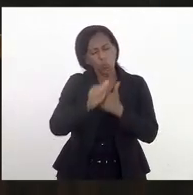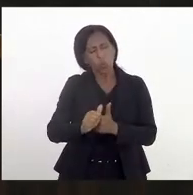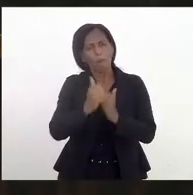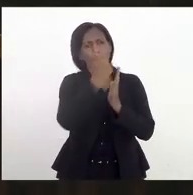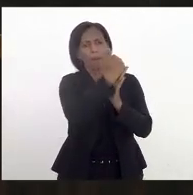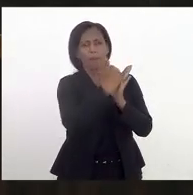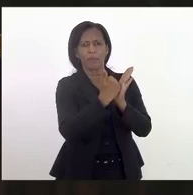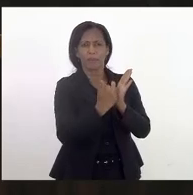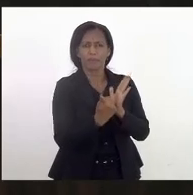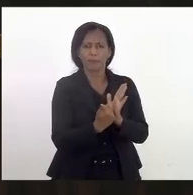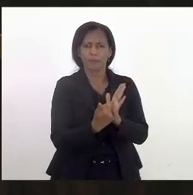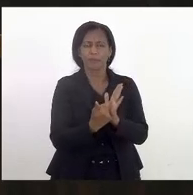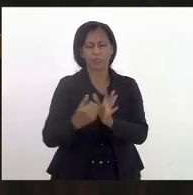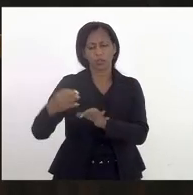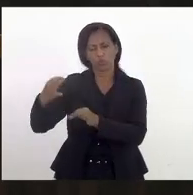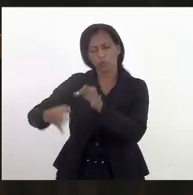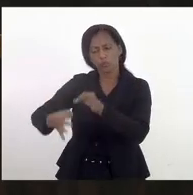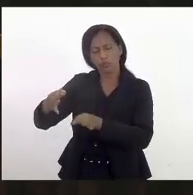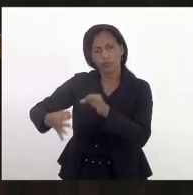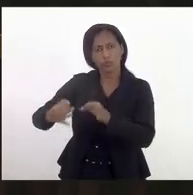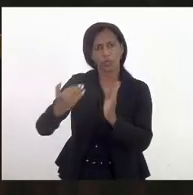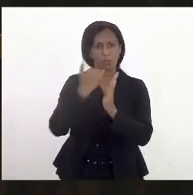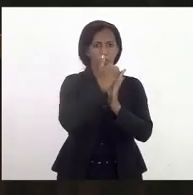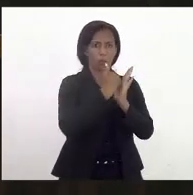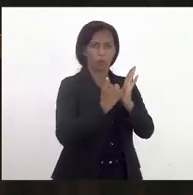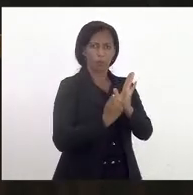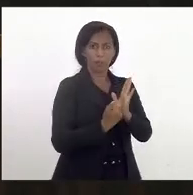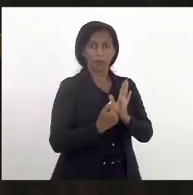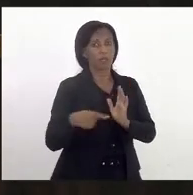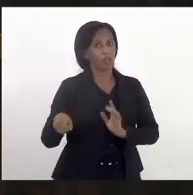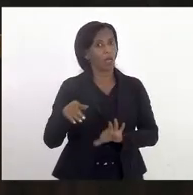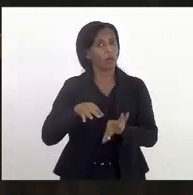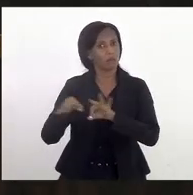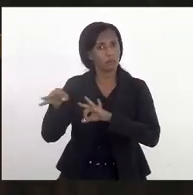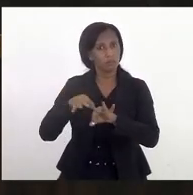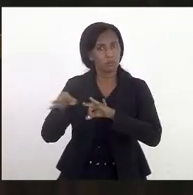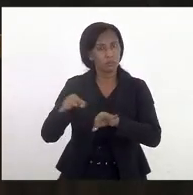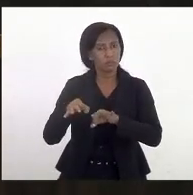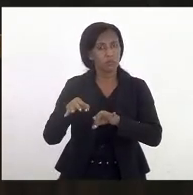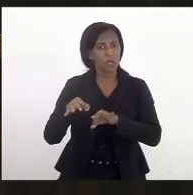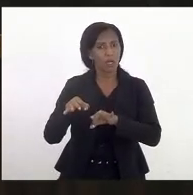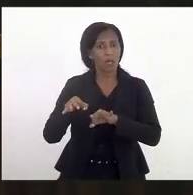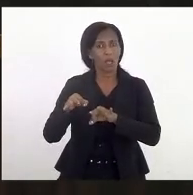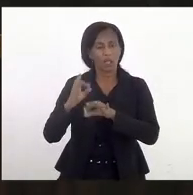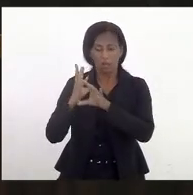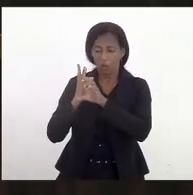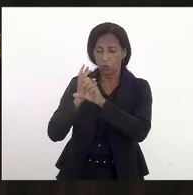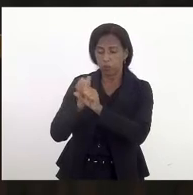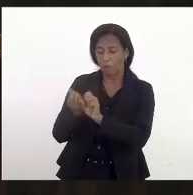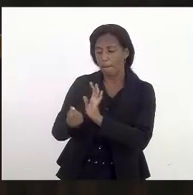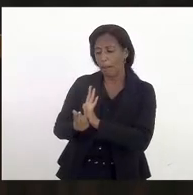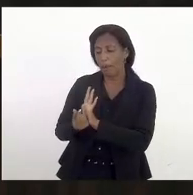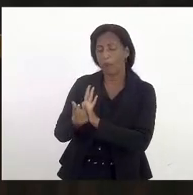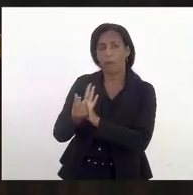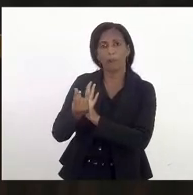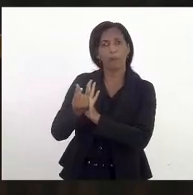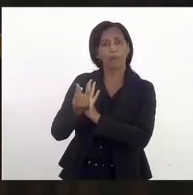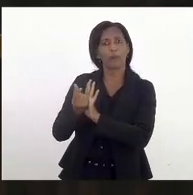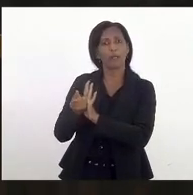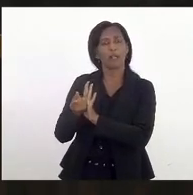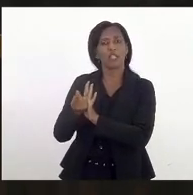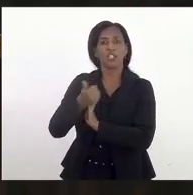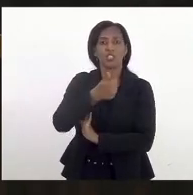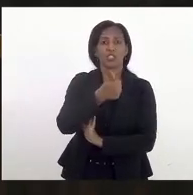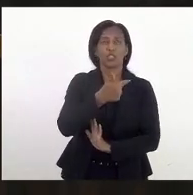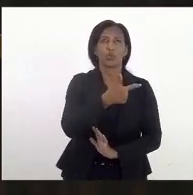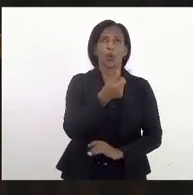tribunal nos gastos aqui Oi e o tribunal nas contas de gestão Nossa Flávia Serafim